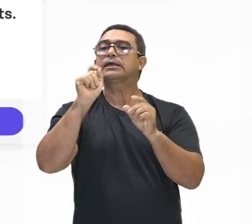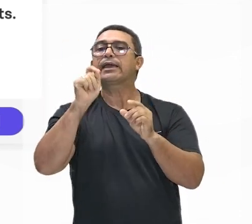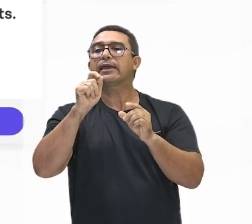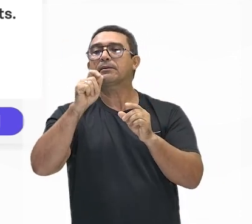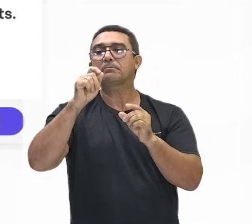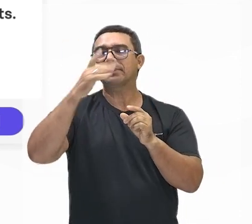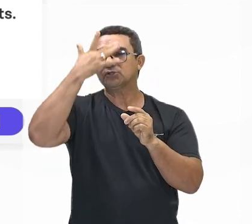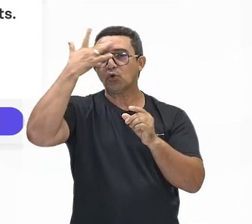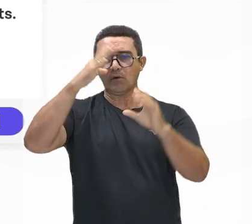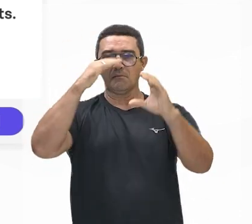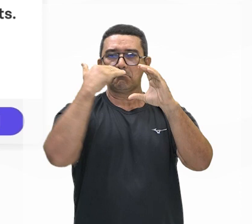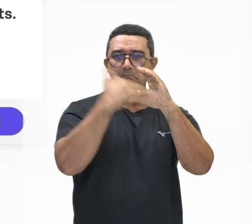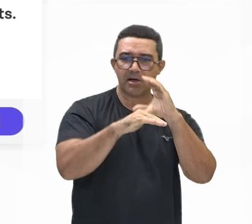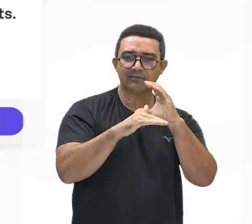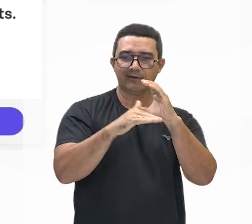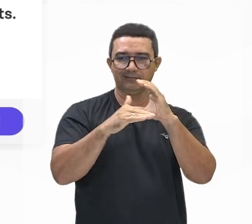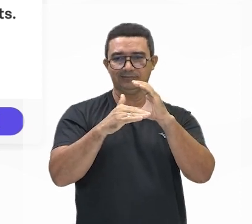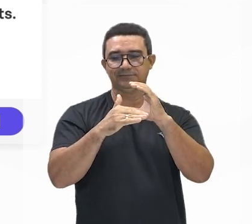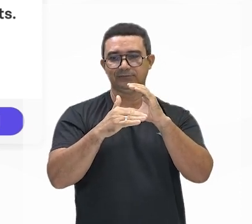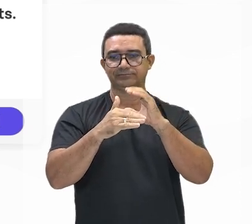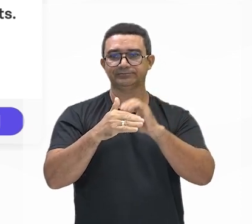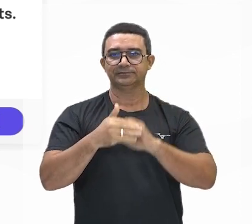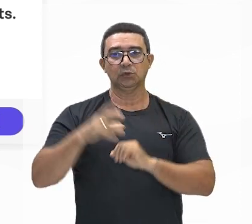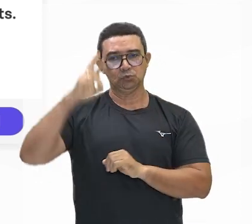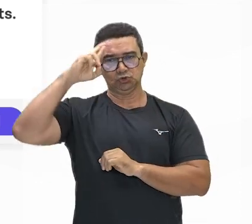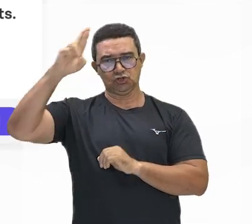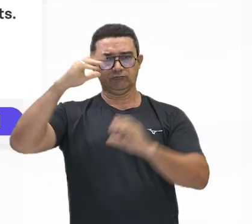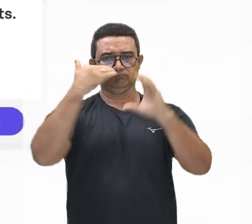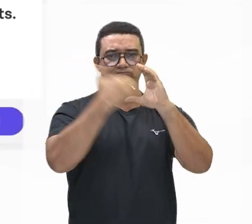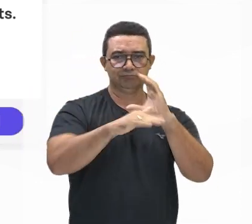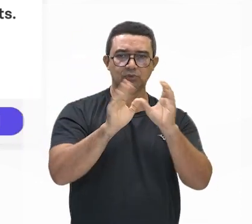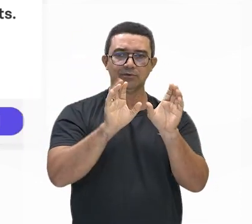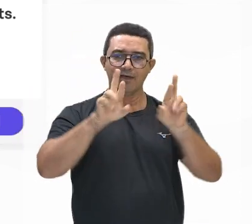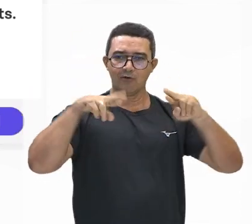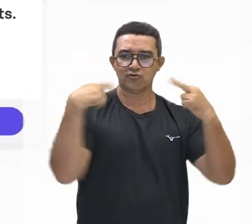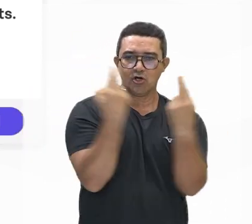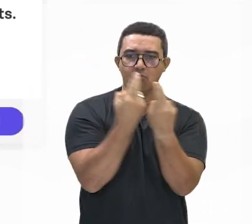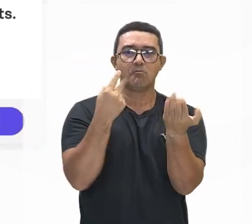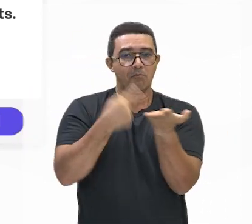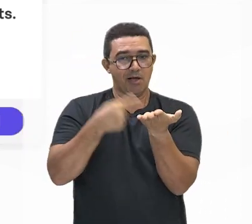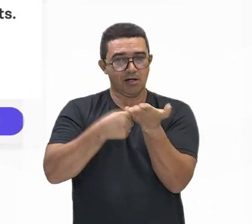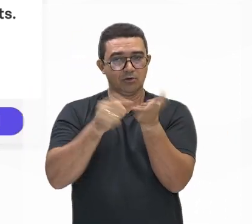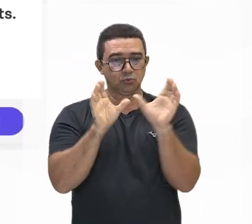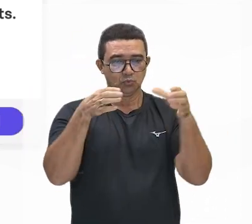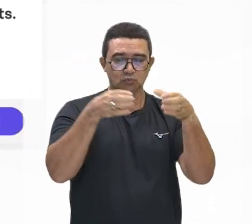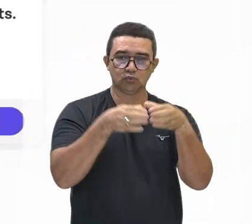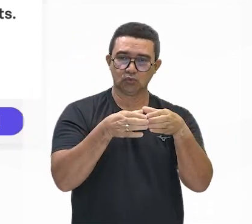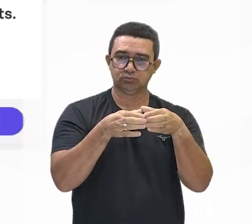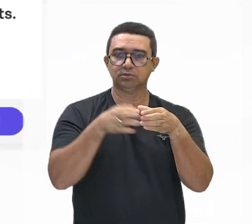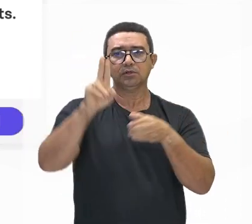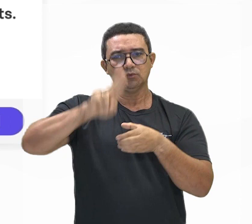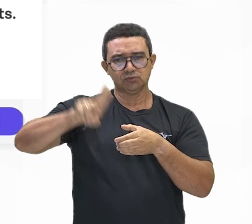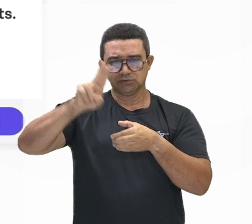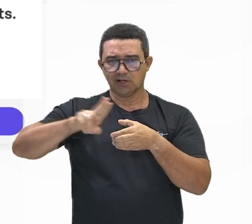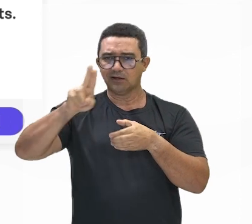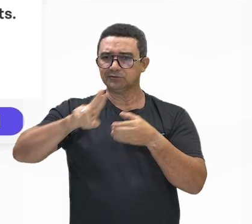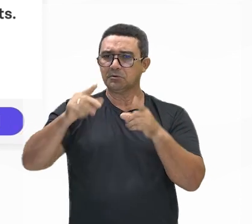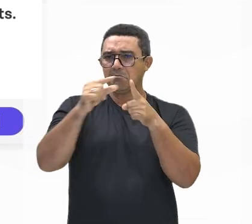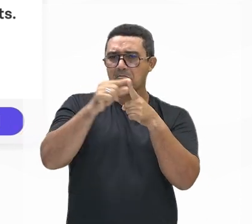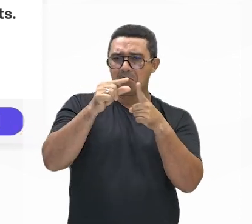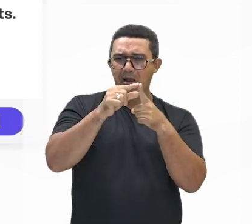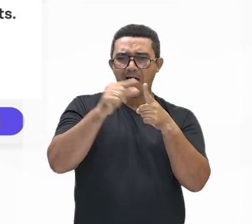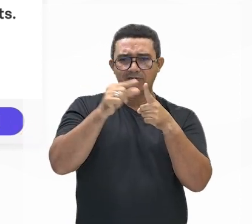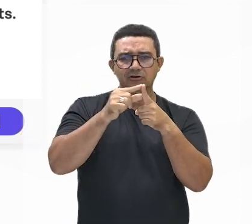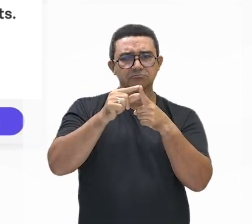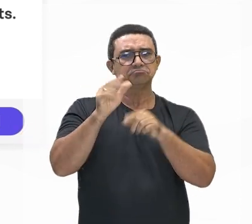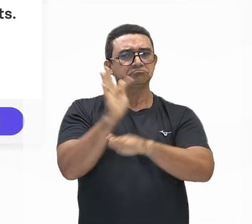mandando aí um e-mail, marcando uma reunião, utilizando aí termos muito formais. Então,